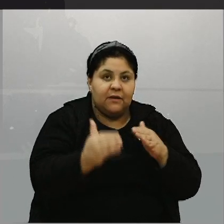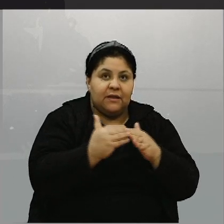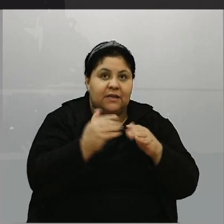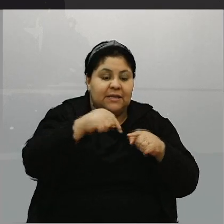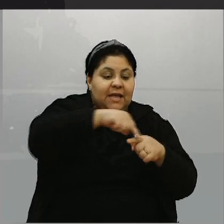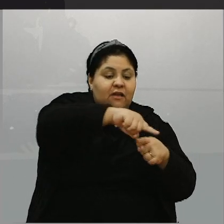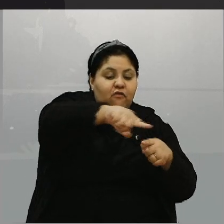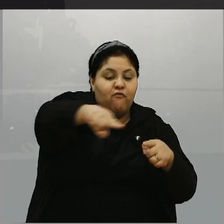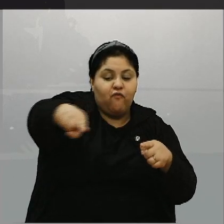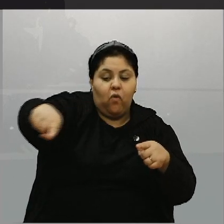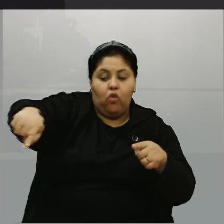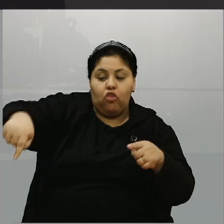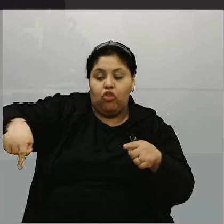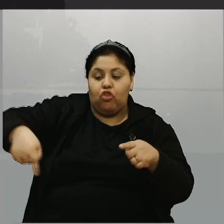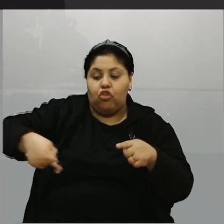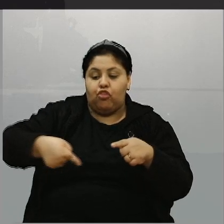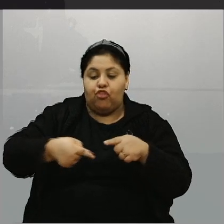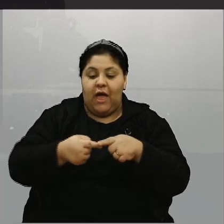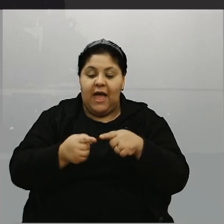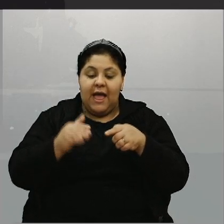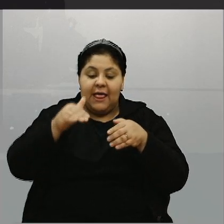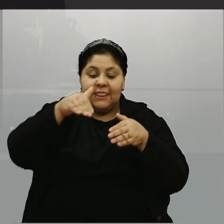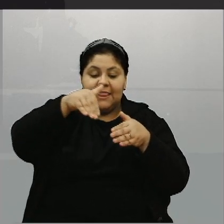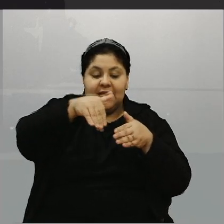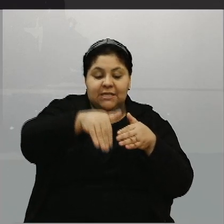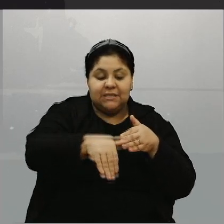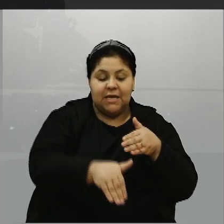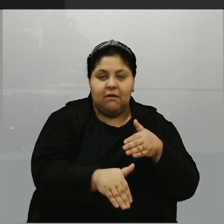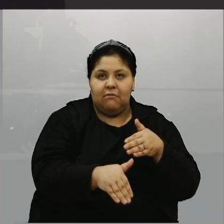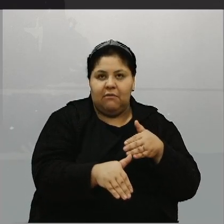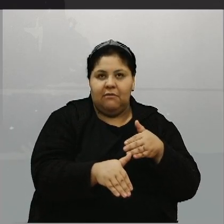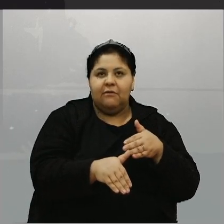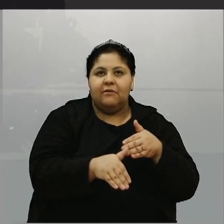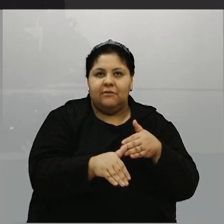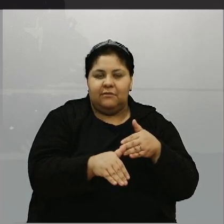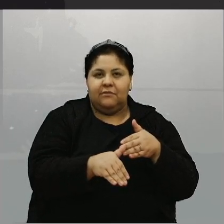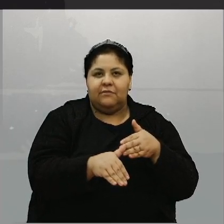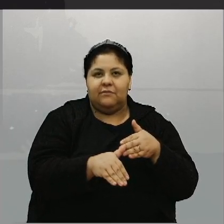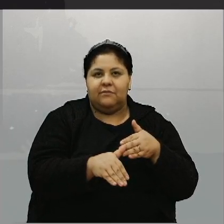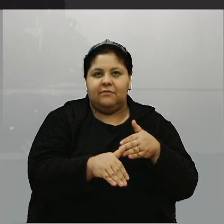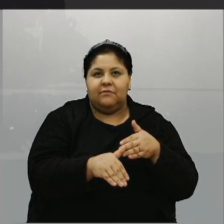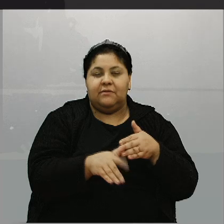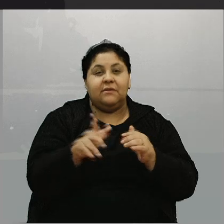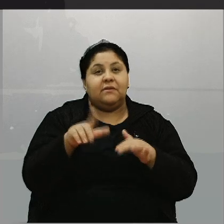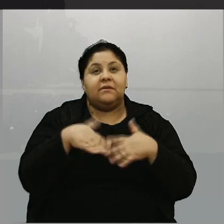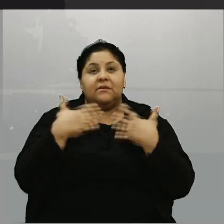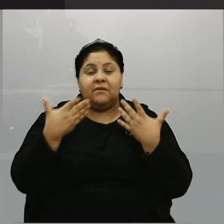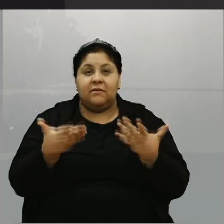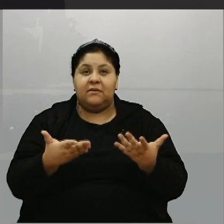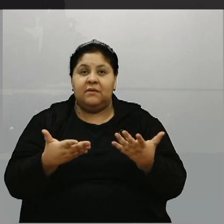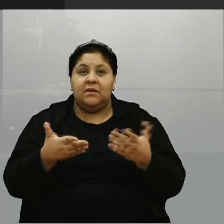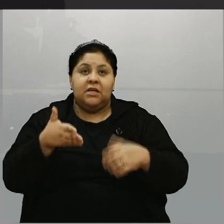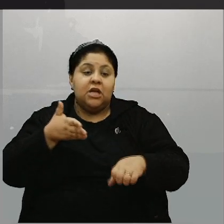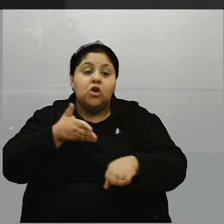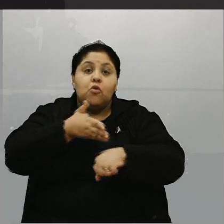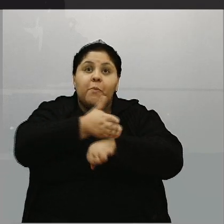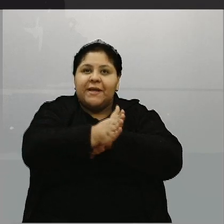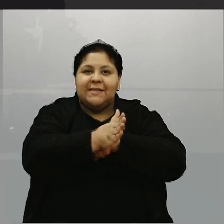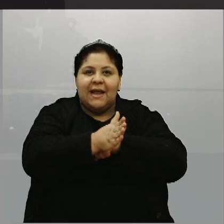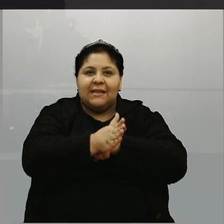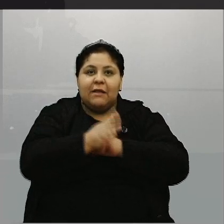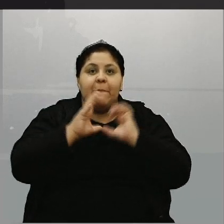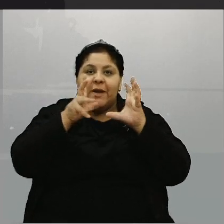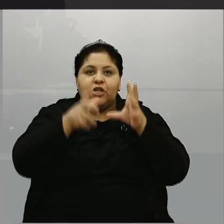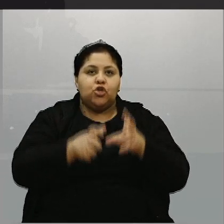na 4ª légua e descer ali para chegar lá embaixo, a Carodete Bortolucci, lá embaixo. Então, que seria uma estrada geral.